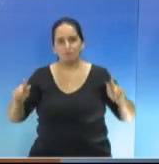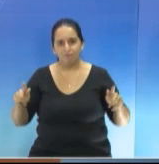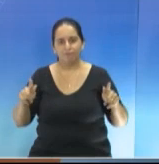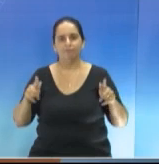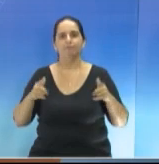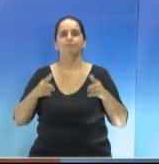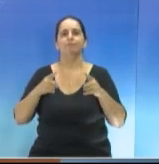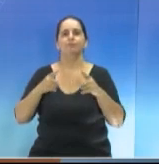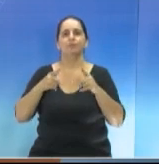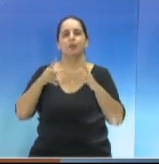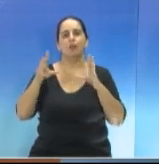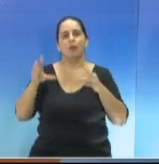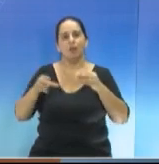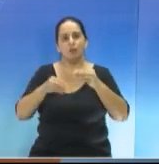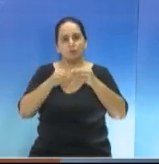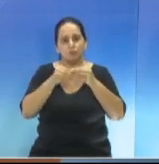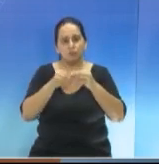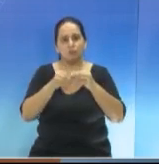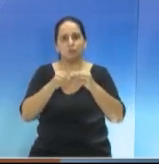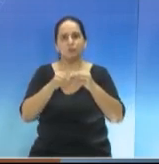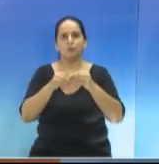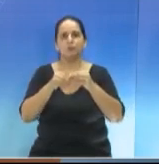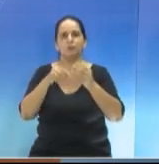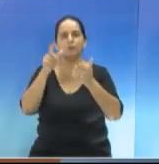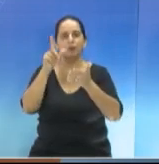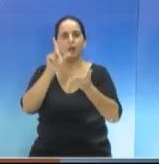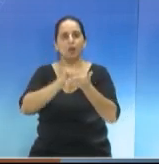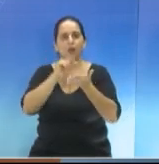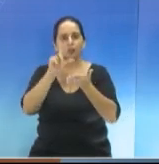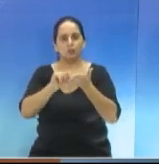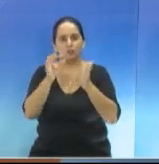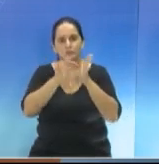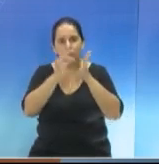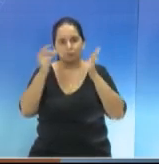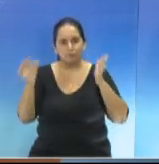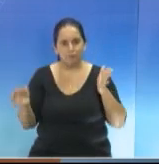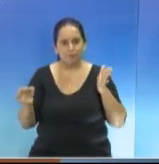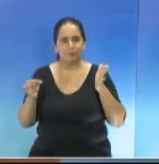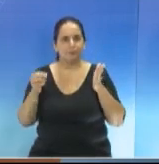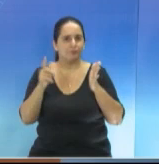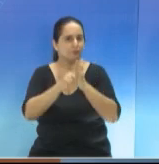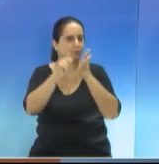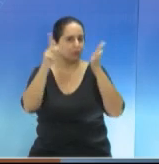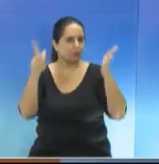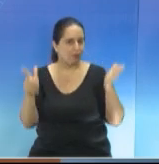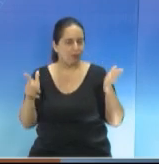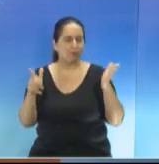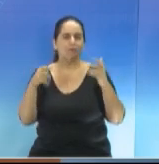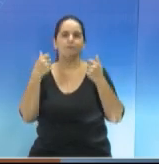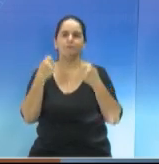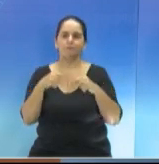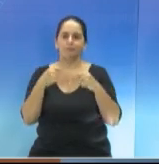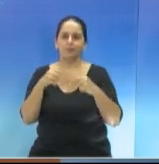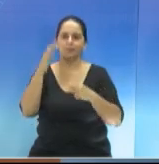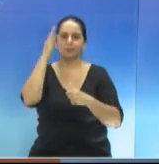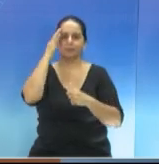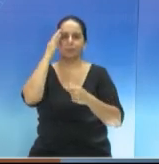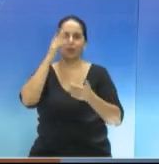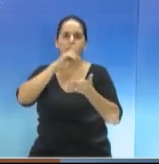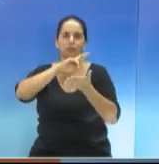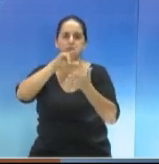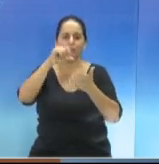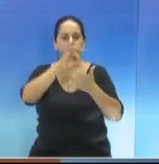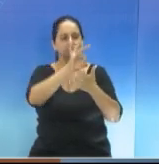textuais, né? Então, quando eu falei em resumo, em resenha, em artigo de opinião, reportagem, notícia, eu tenho que